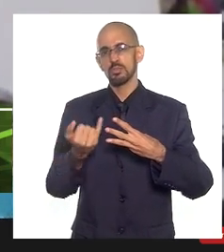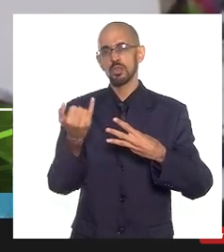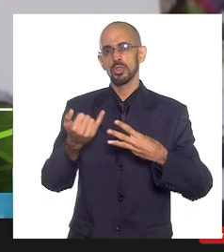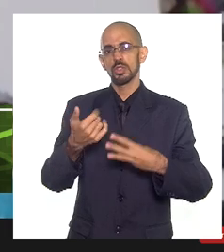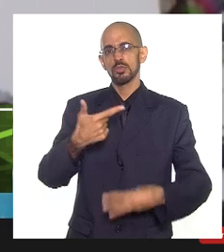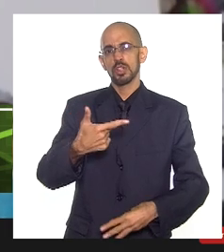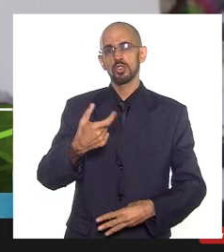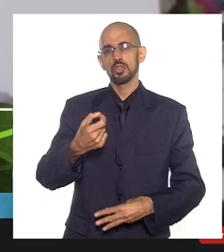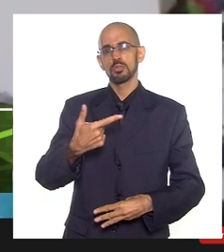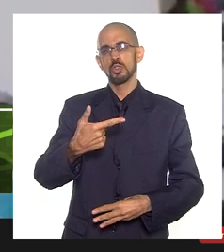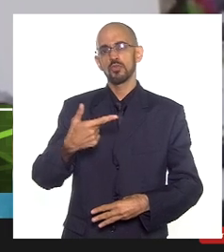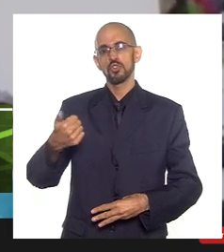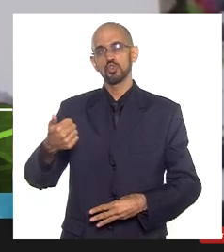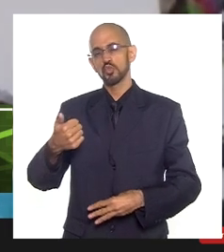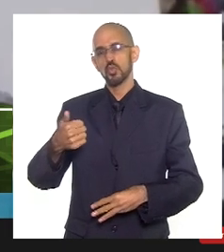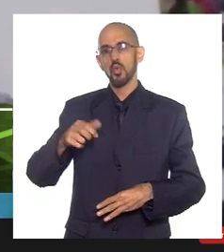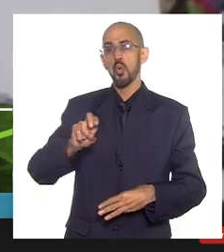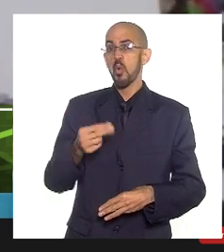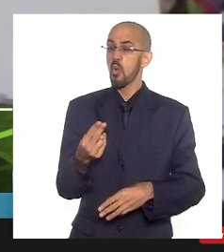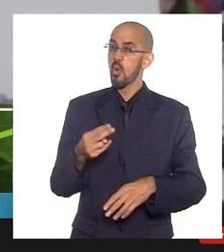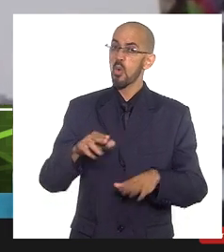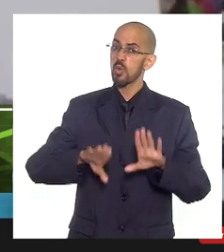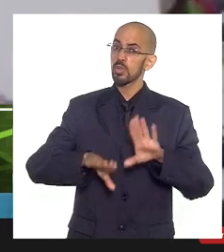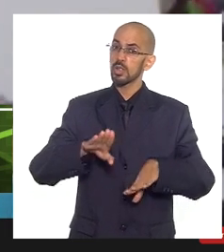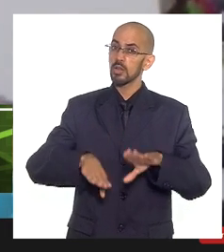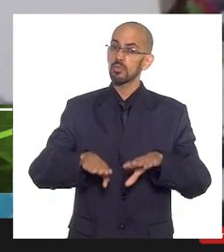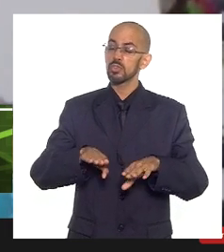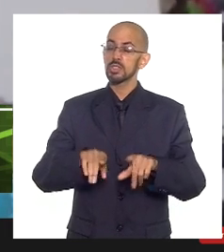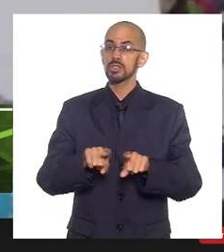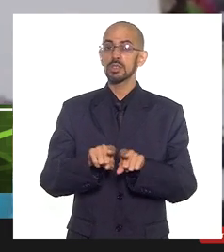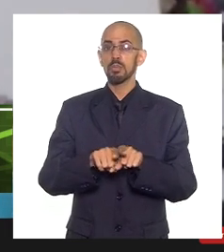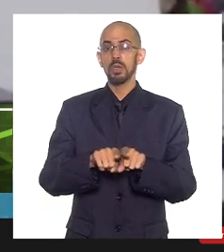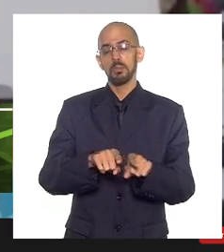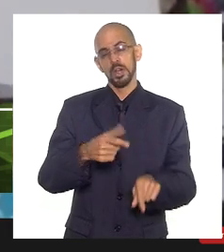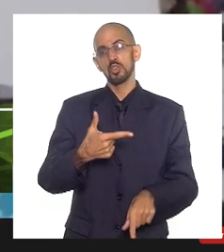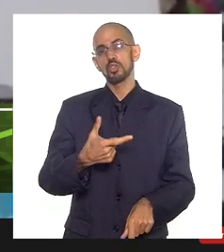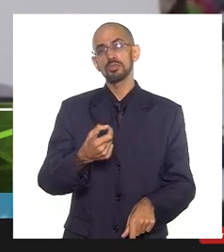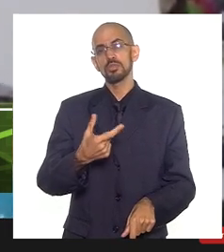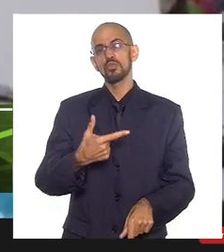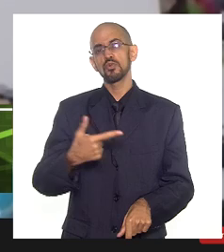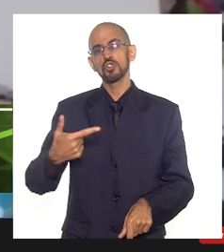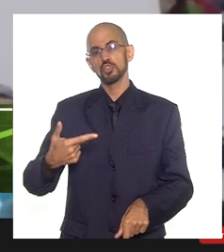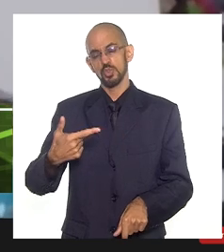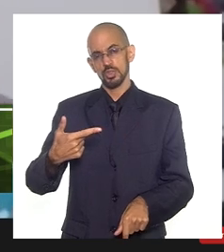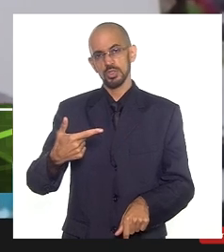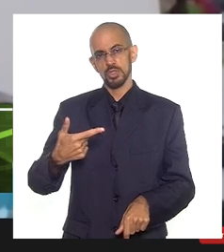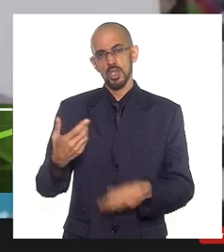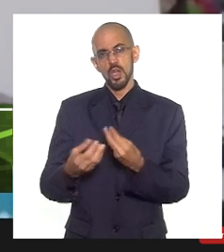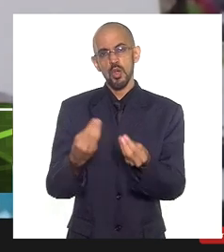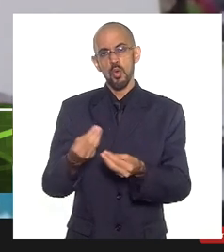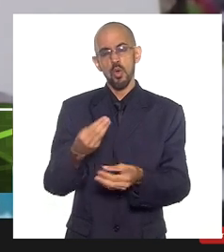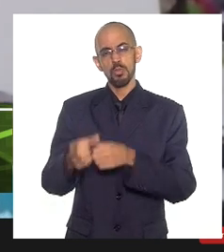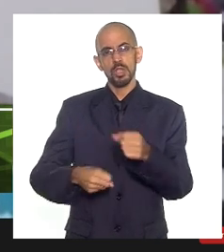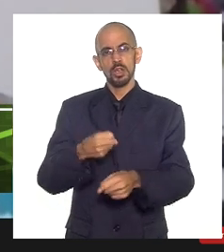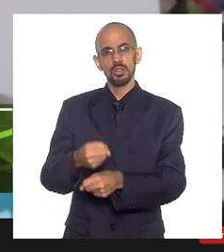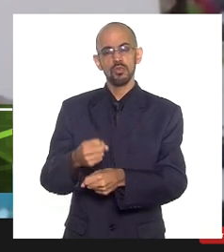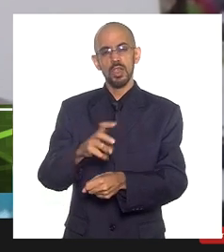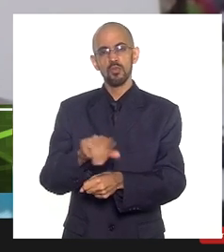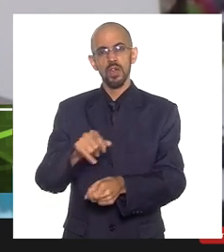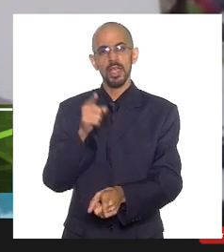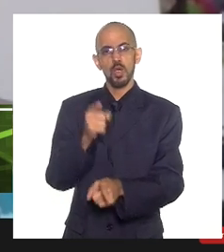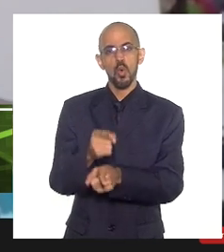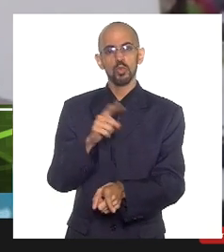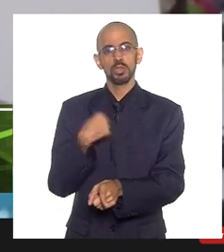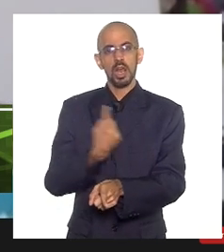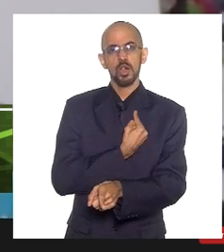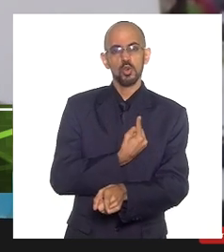2021 mas talvez mais do que tudo a gente tenha que pensar perspectivas para 2022 como é que 2022 vai nos encontrar como